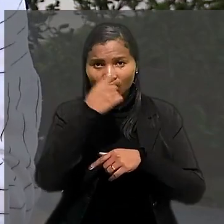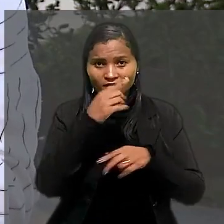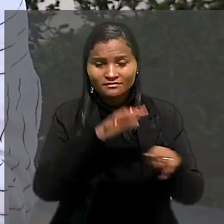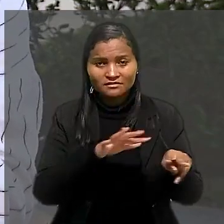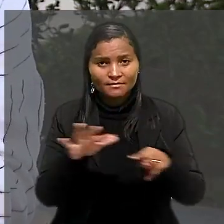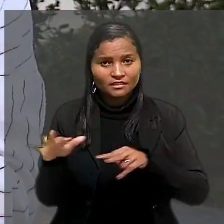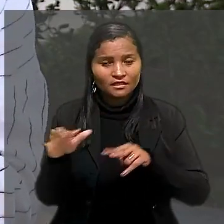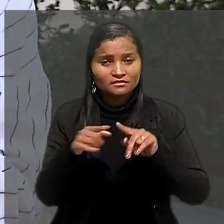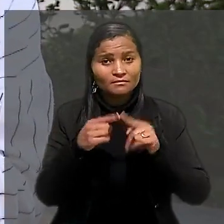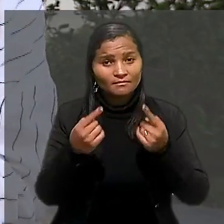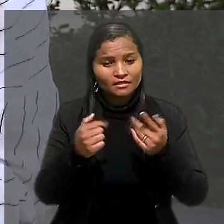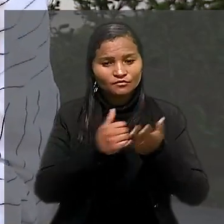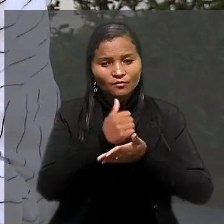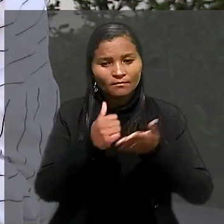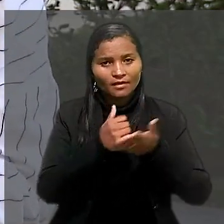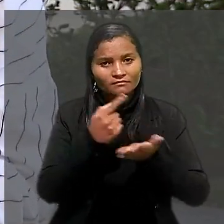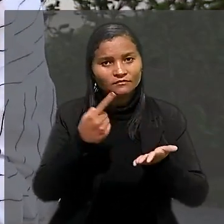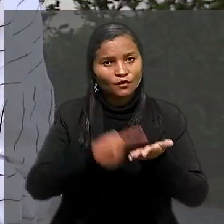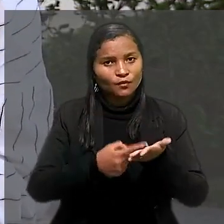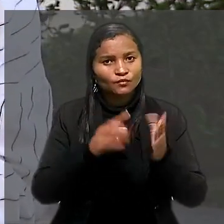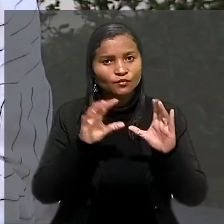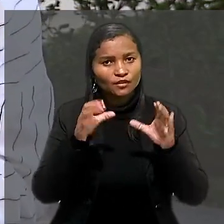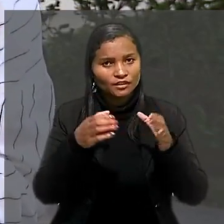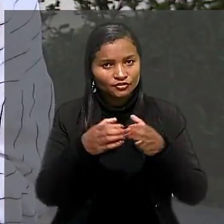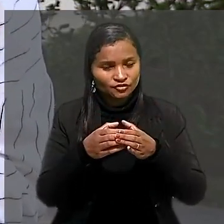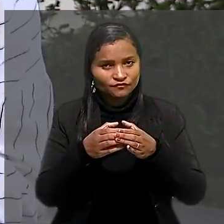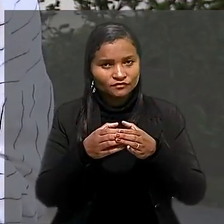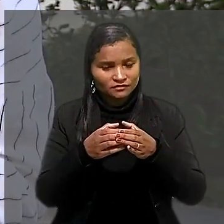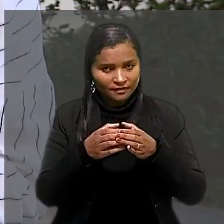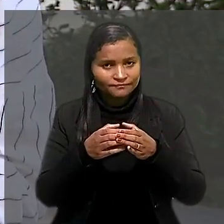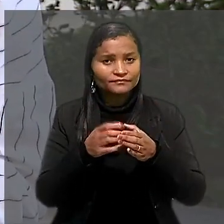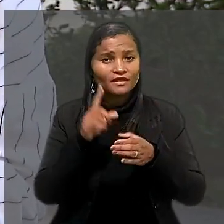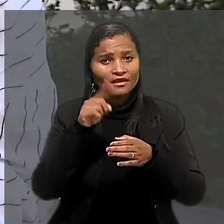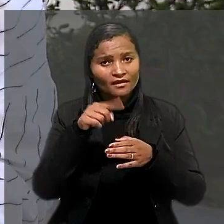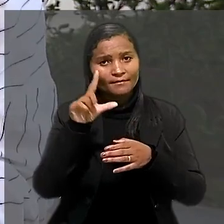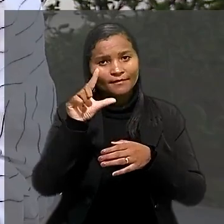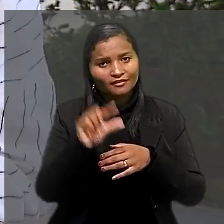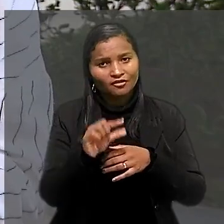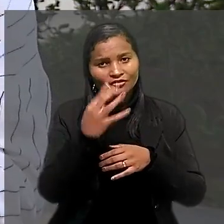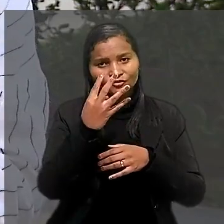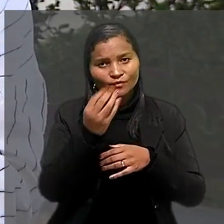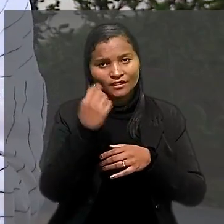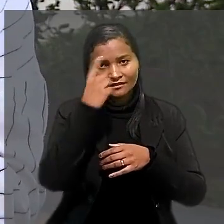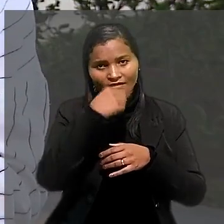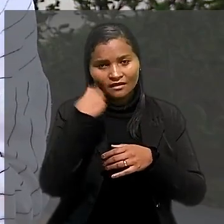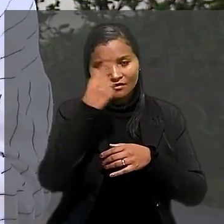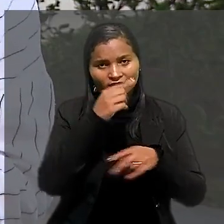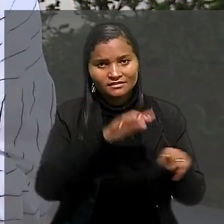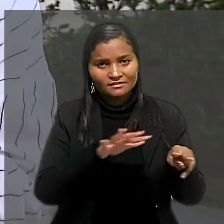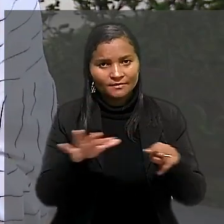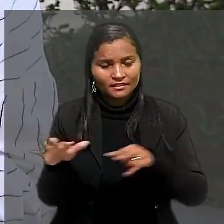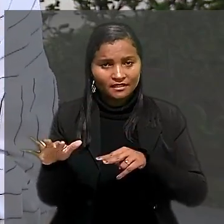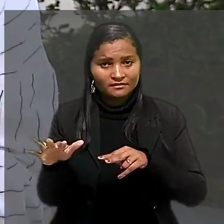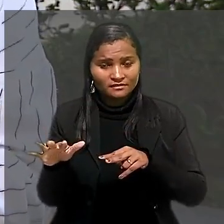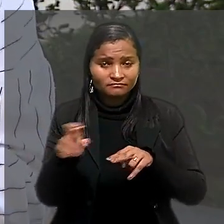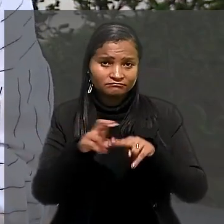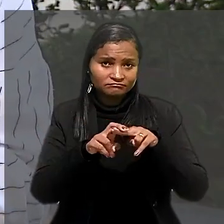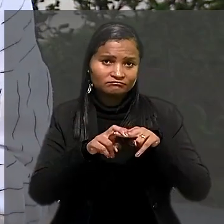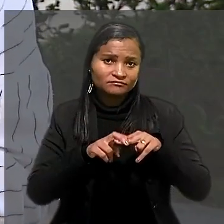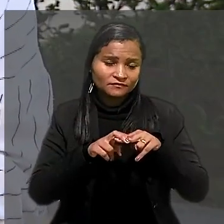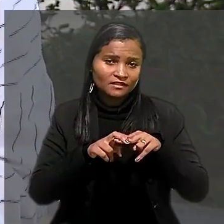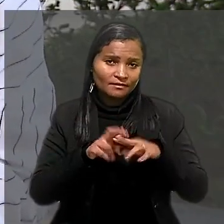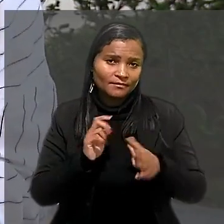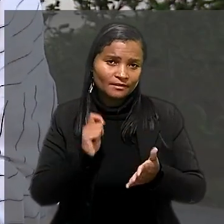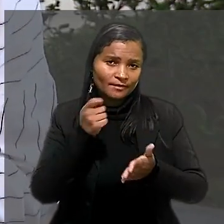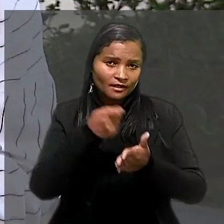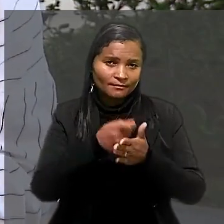44 horas semanais, mas com base em acordo coletivo a jornada exigida era menor de 40 horas semanais. Apesar